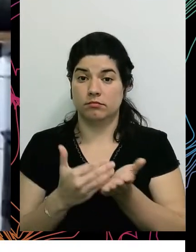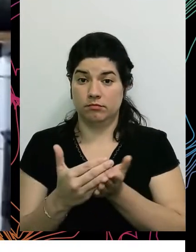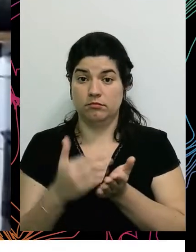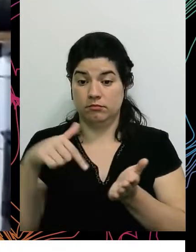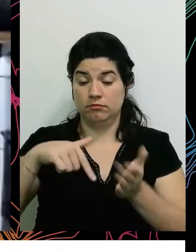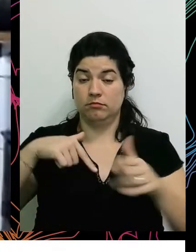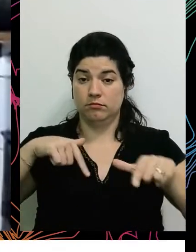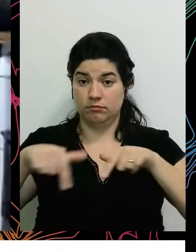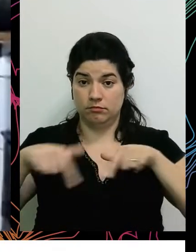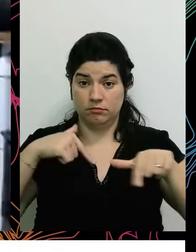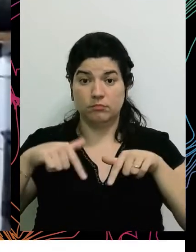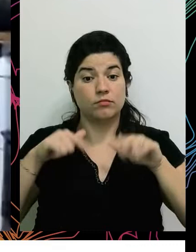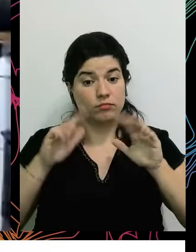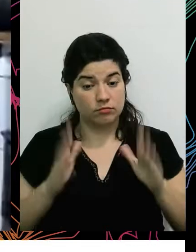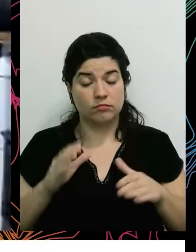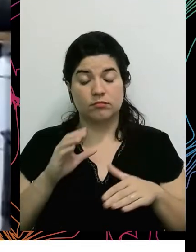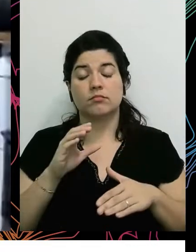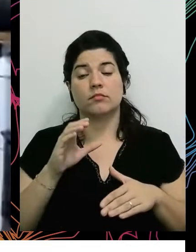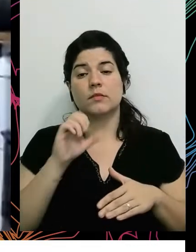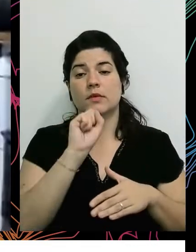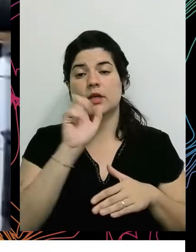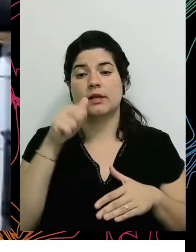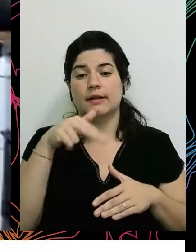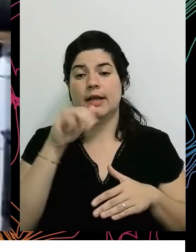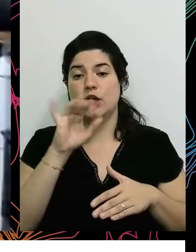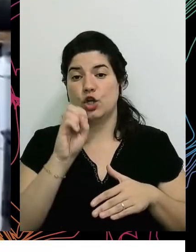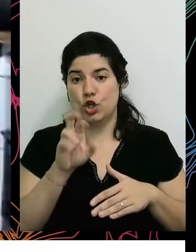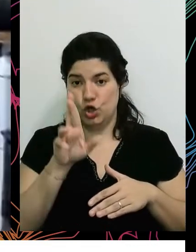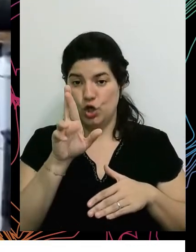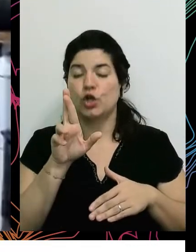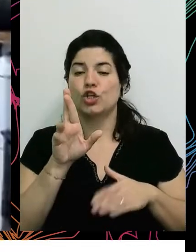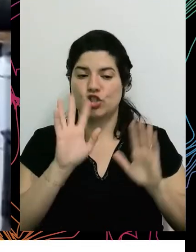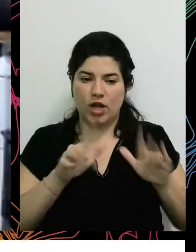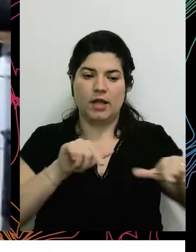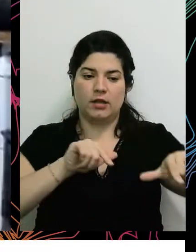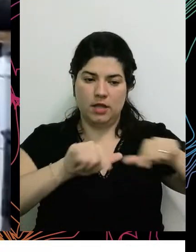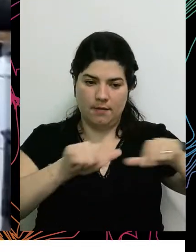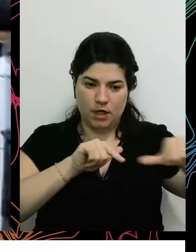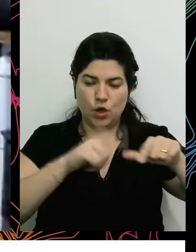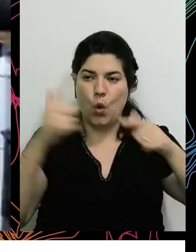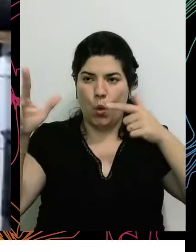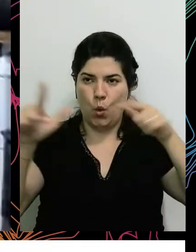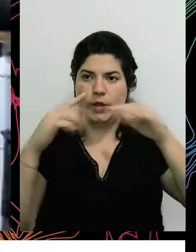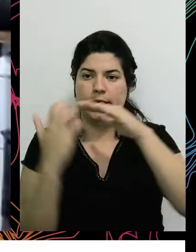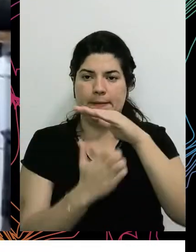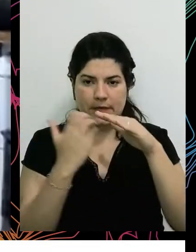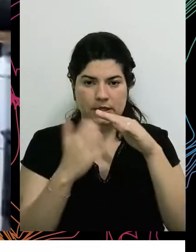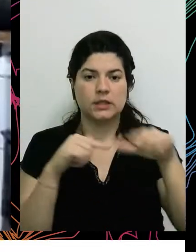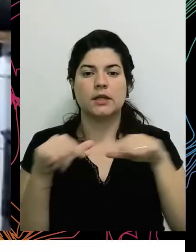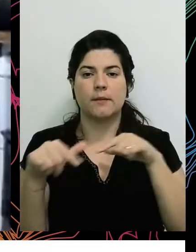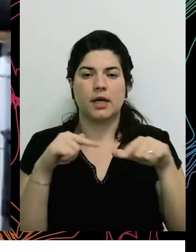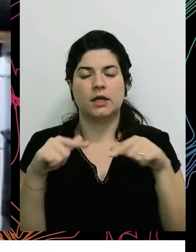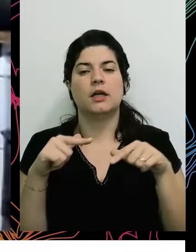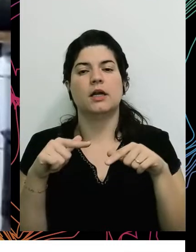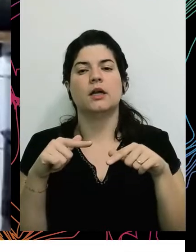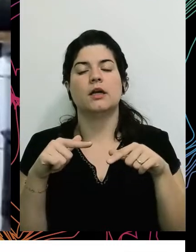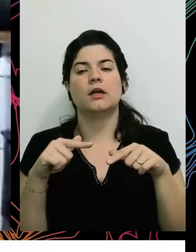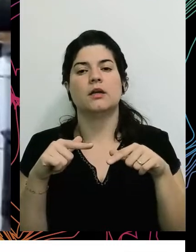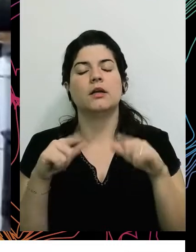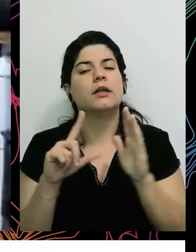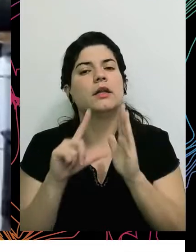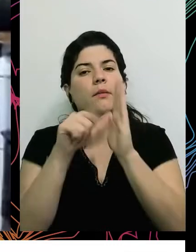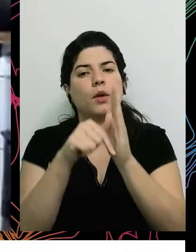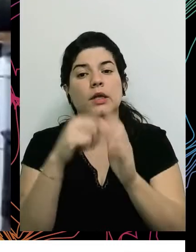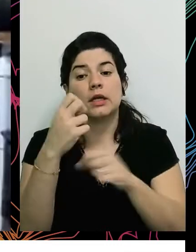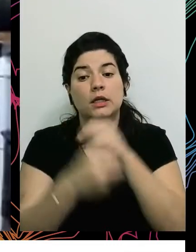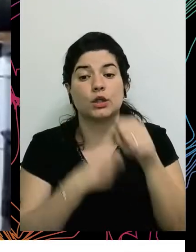era sênior DPO, né? Já havia sido DPO e sênior em algumas outras empresas, e após algum tempo na empresa, em